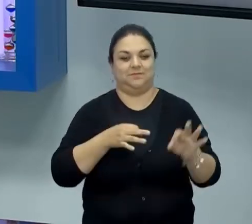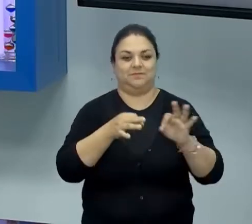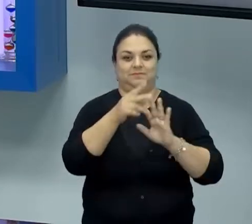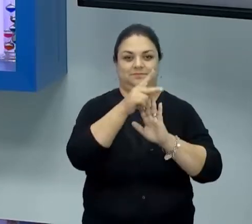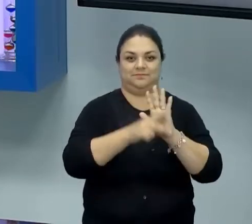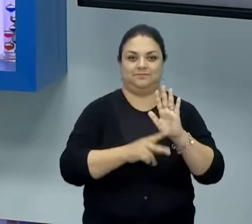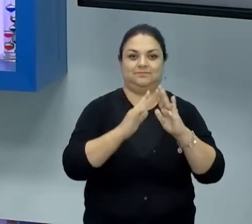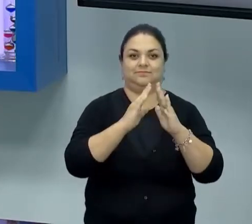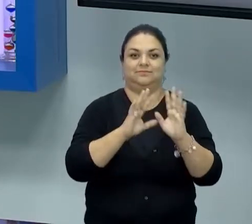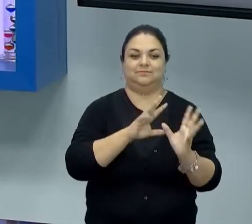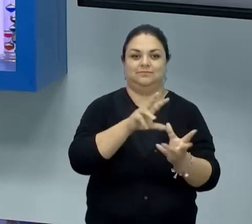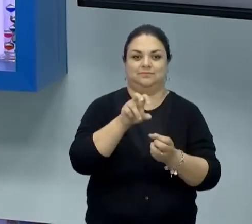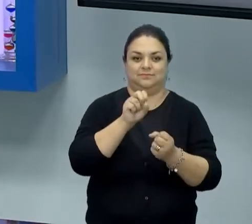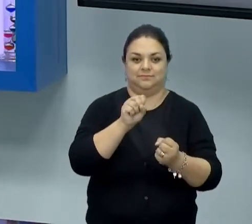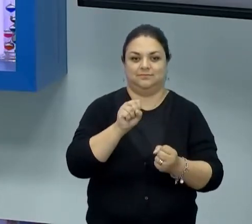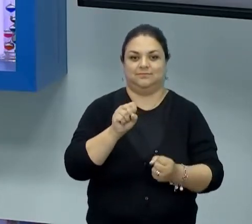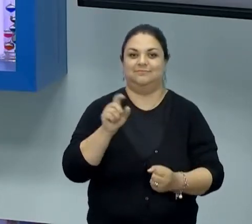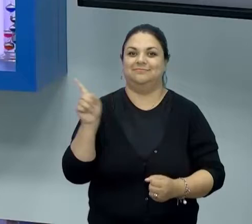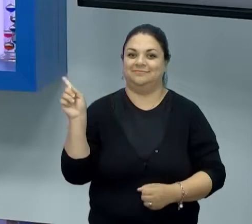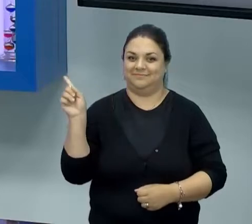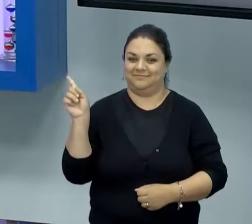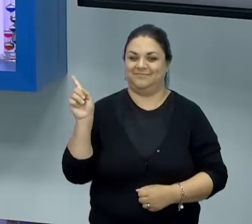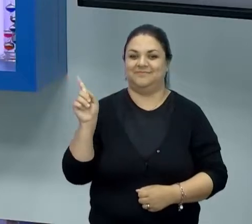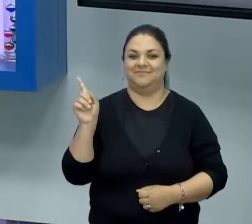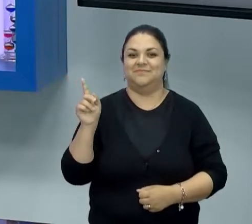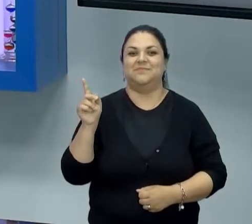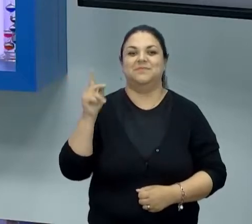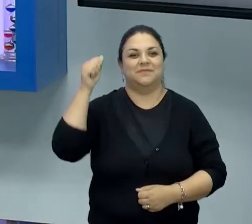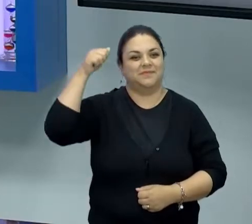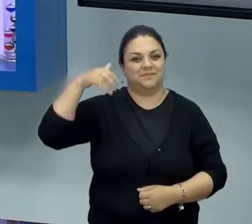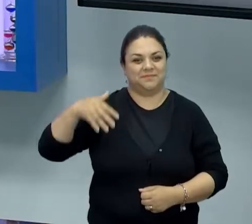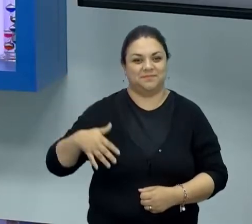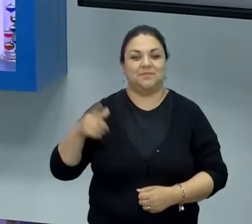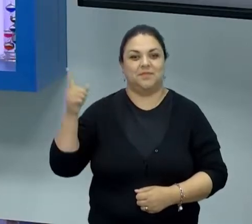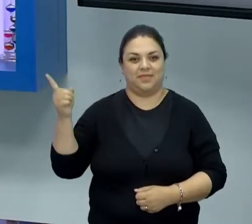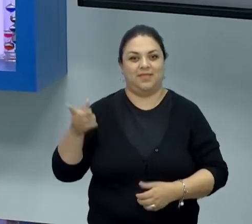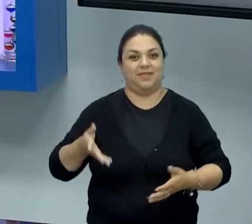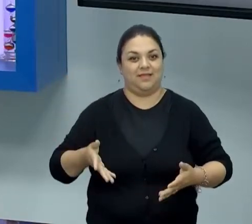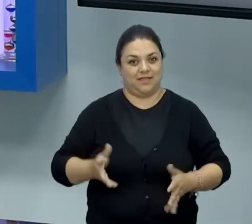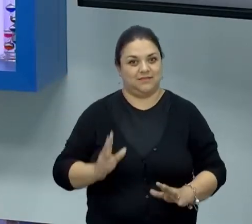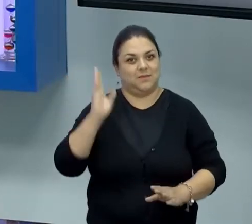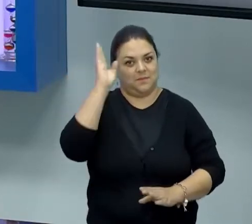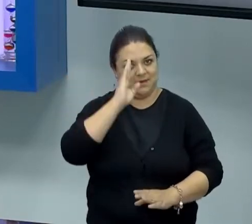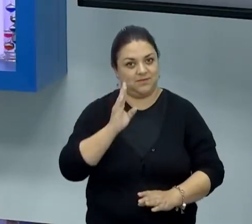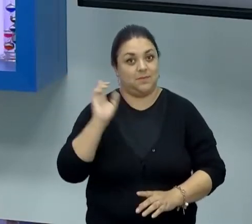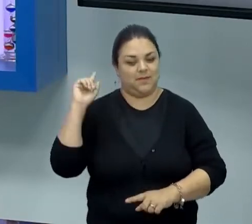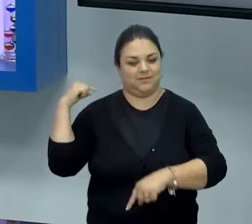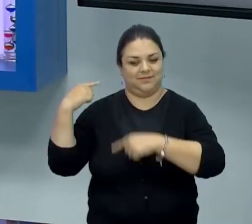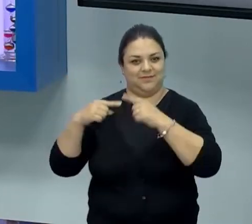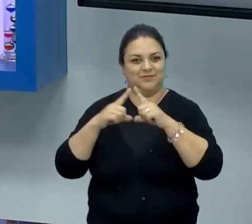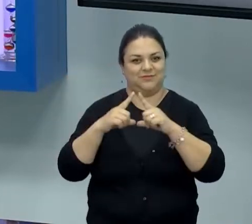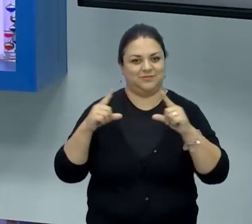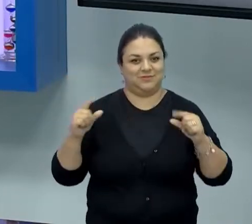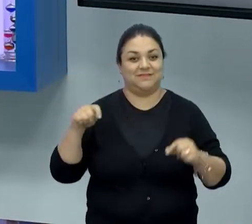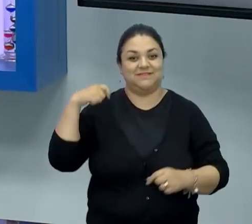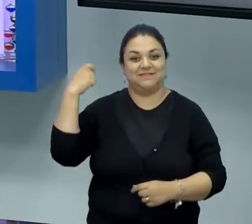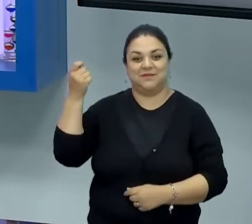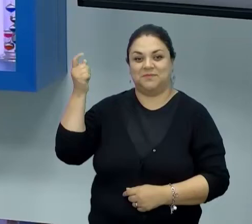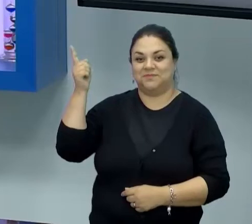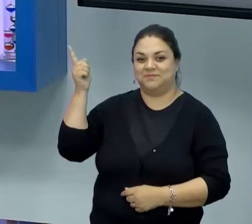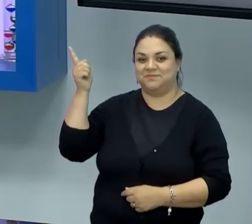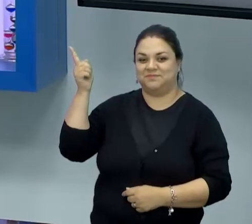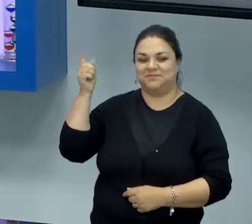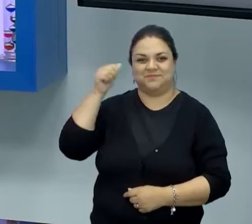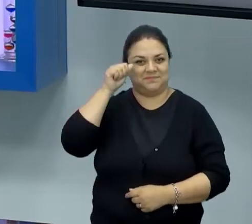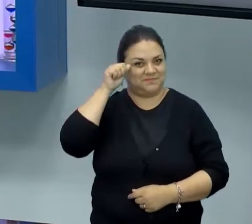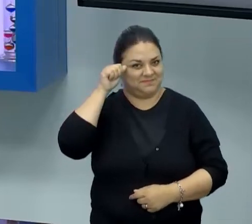lembram de mim, eu sou um brasileiro nato, descendente de japoneses. O meu sinal é a letra A, e aí você puxa com o